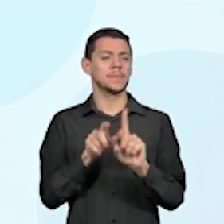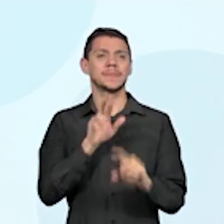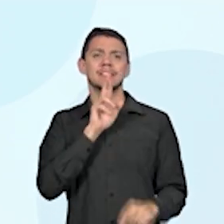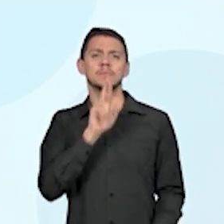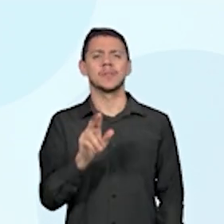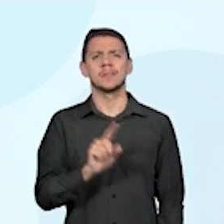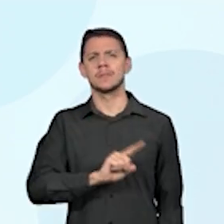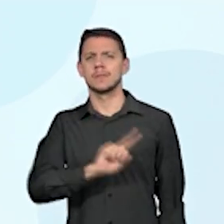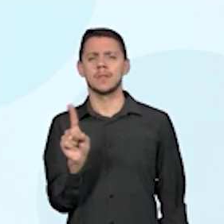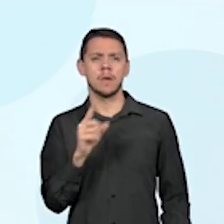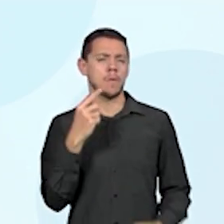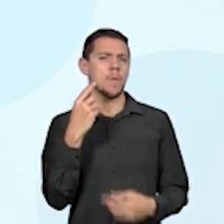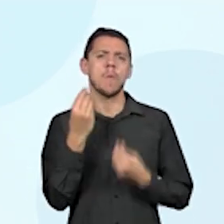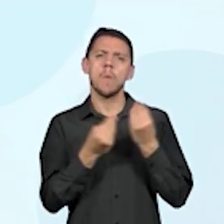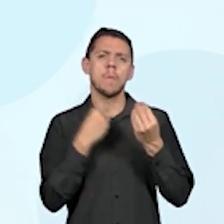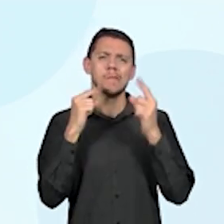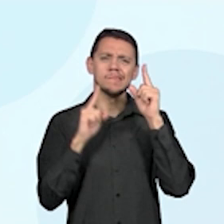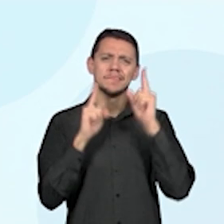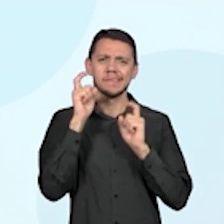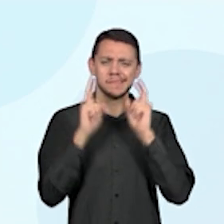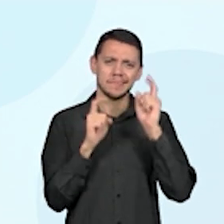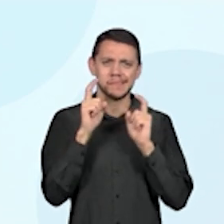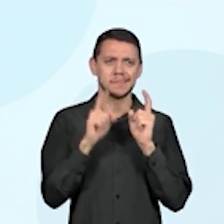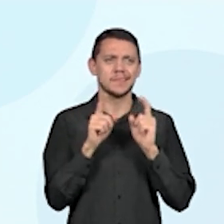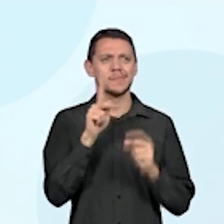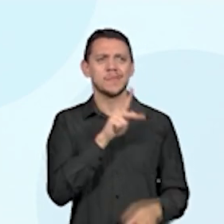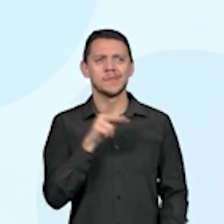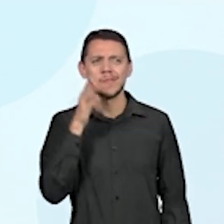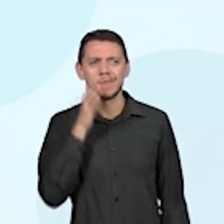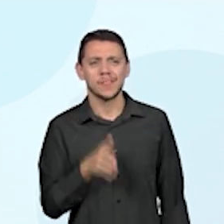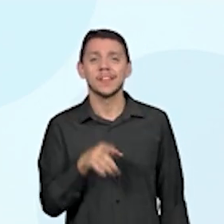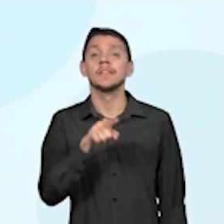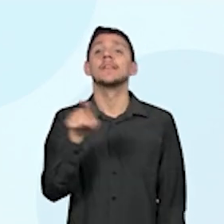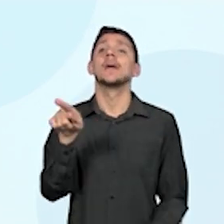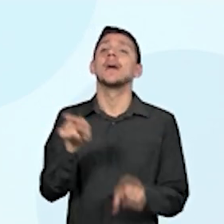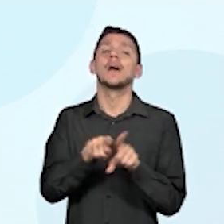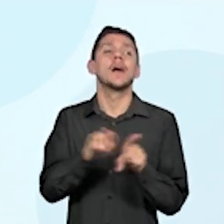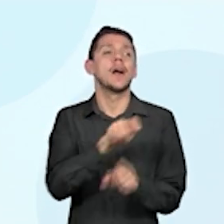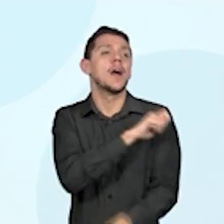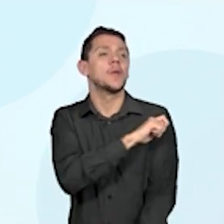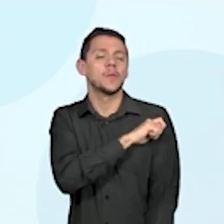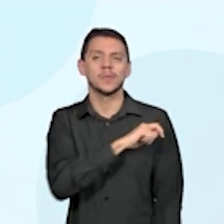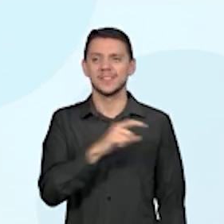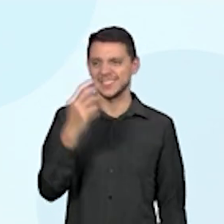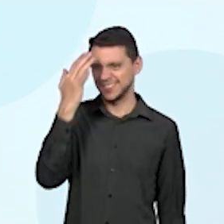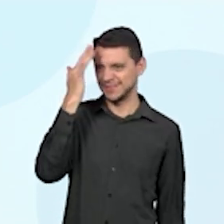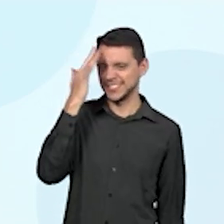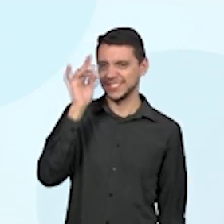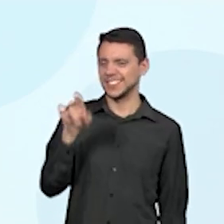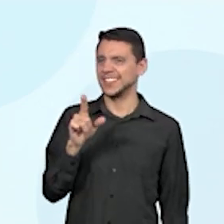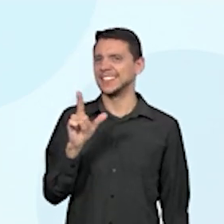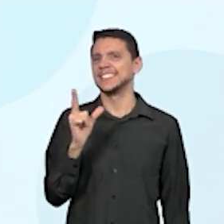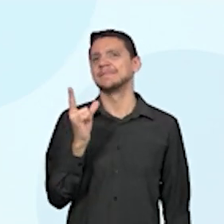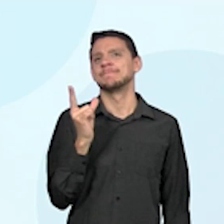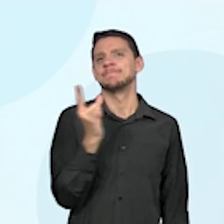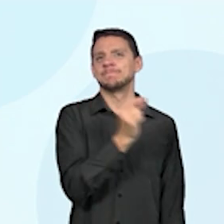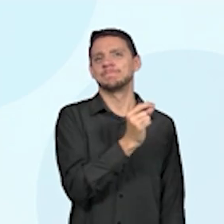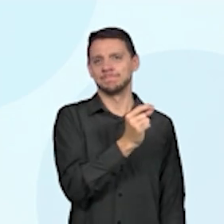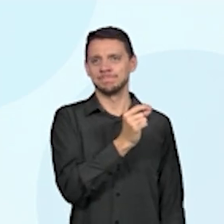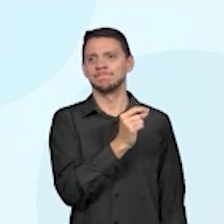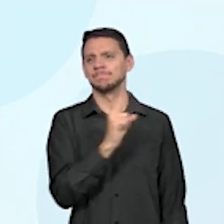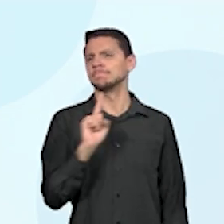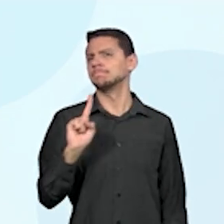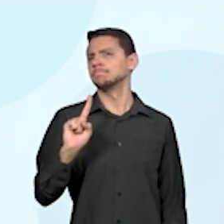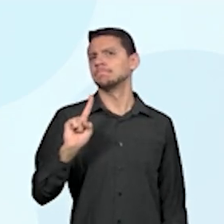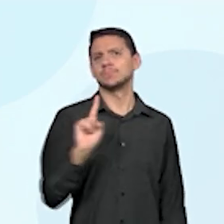é que deve estar a cara desse personagem, professora Fran, Olha, estudantes? Pensando que ele está saindo de cena, Sim. e já que pensamos melhor,